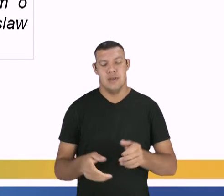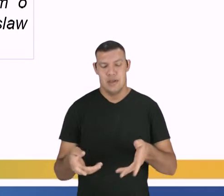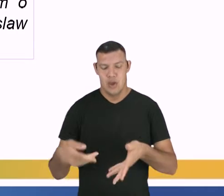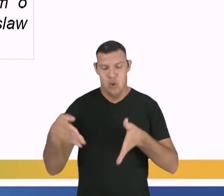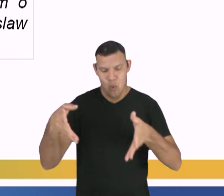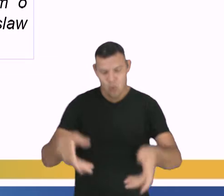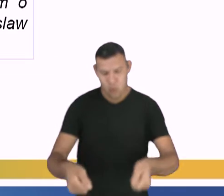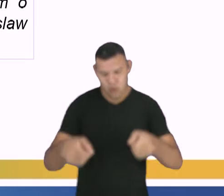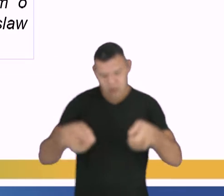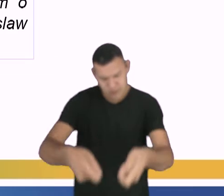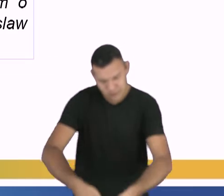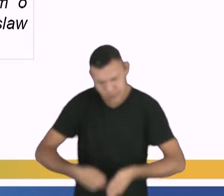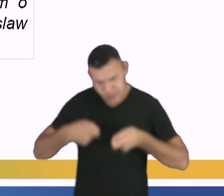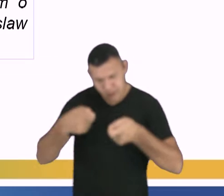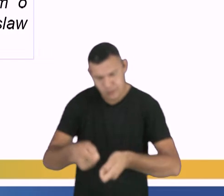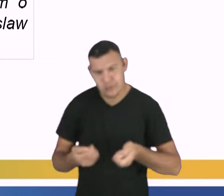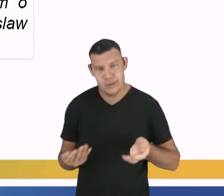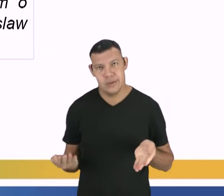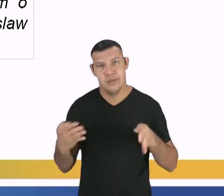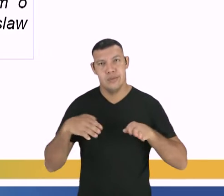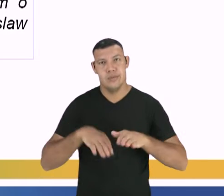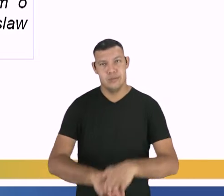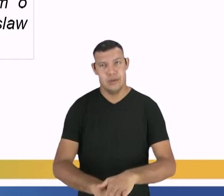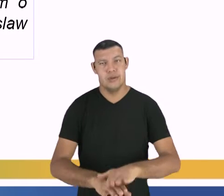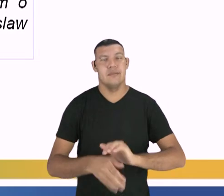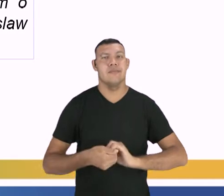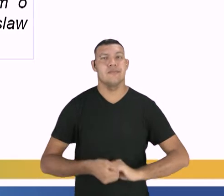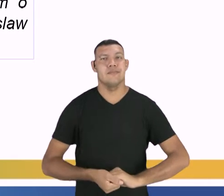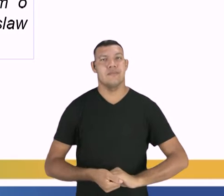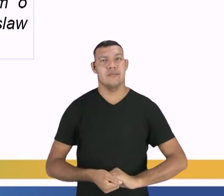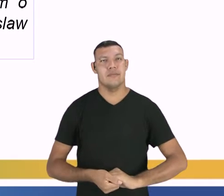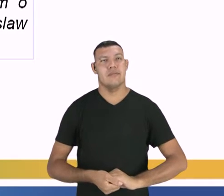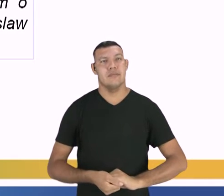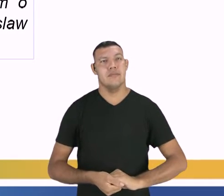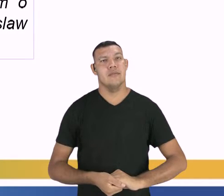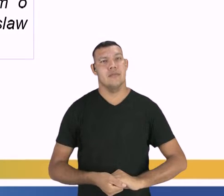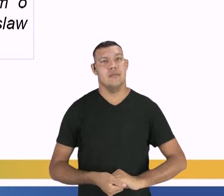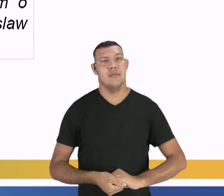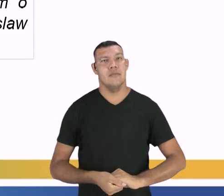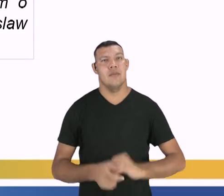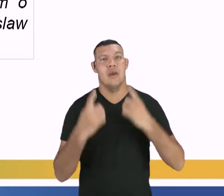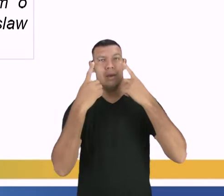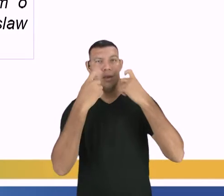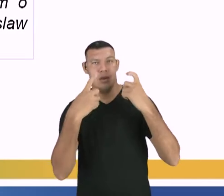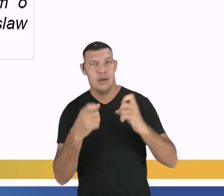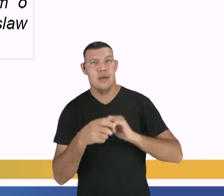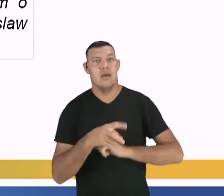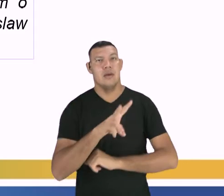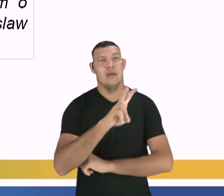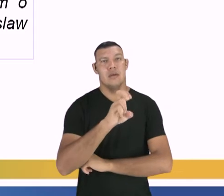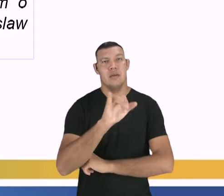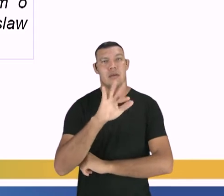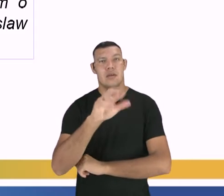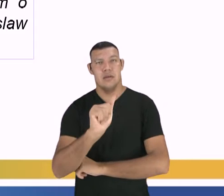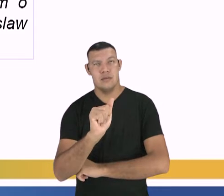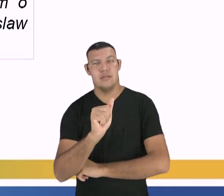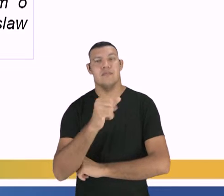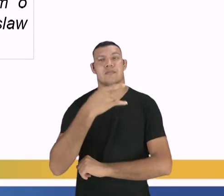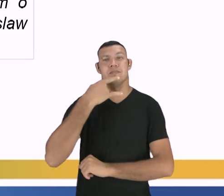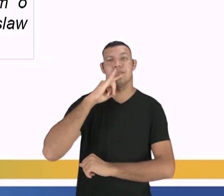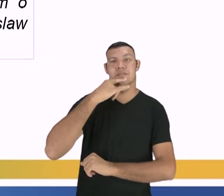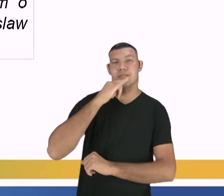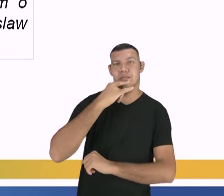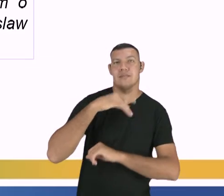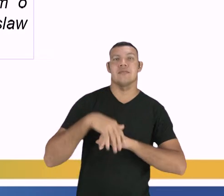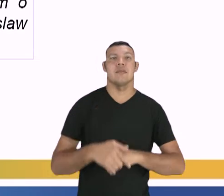cova e lá enterraram o caixão. Trecho da crônica Choro, Veia e